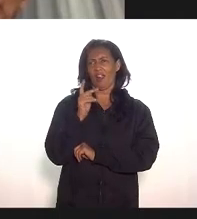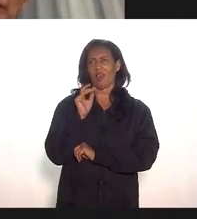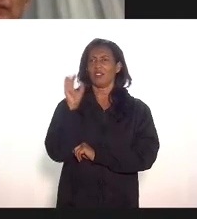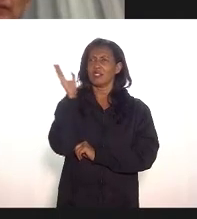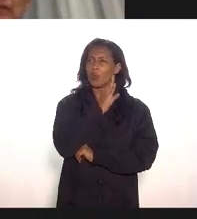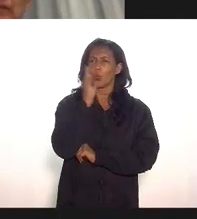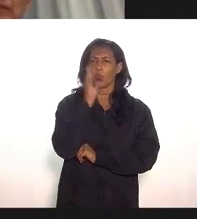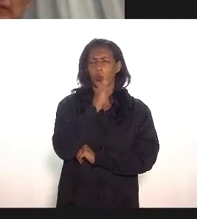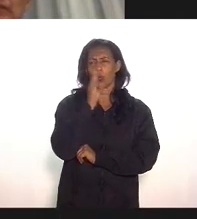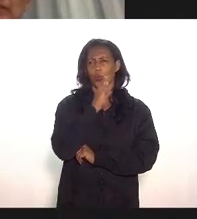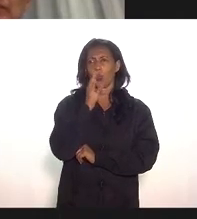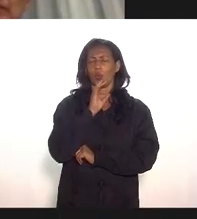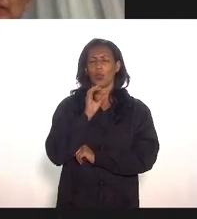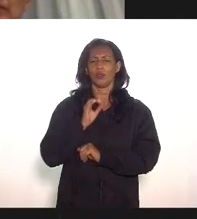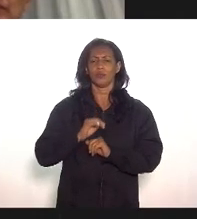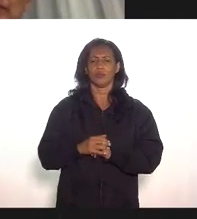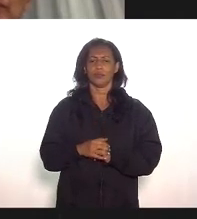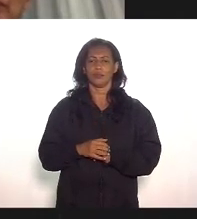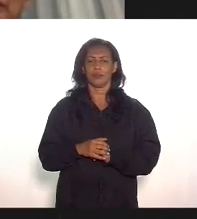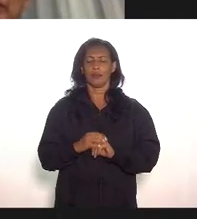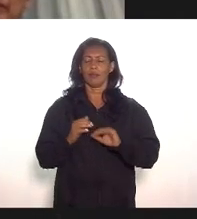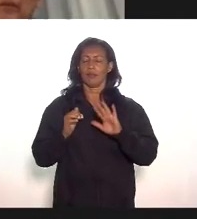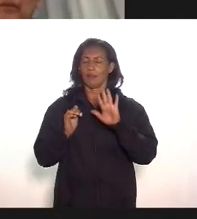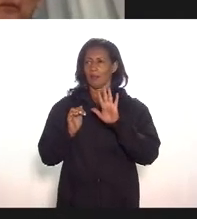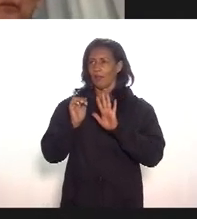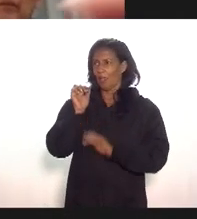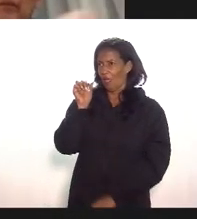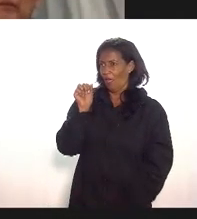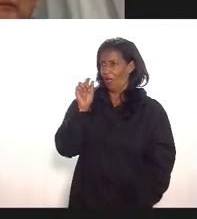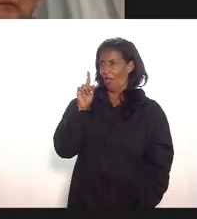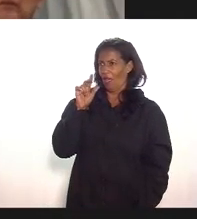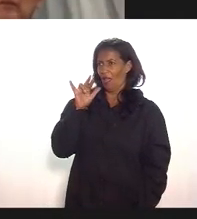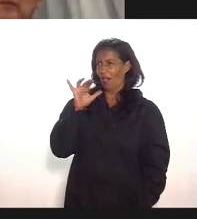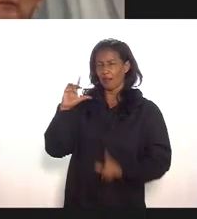Ah, sim, o Rubens Monteiro. Eu gostaria Adriana, de pedir... Adriana,